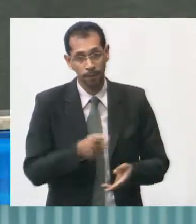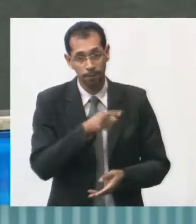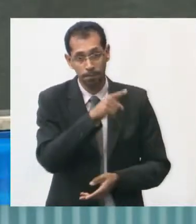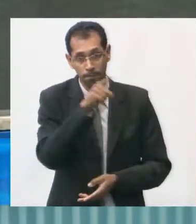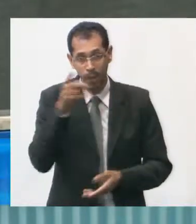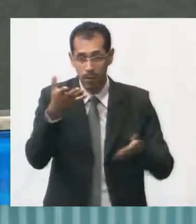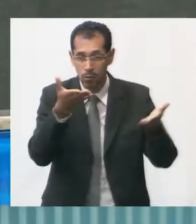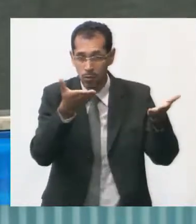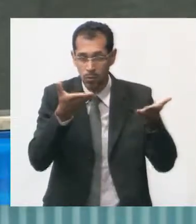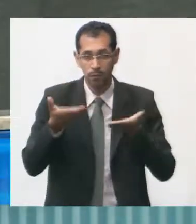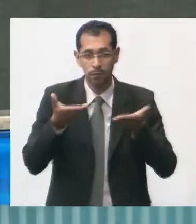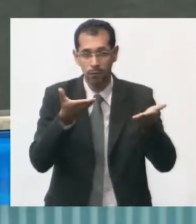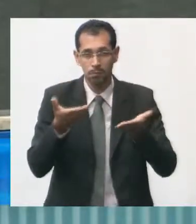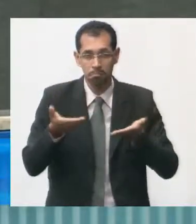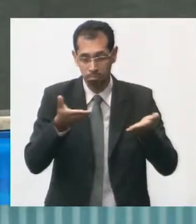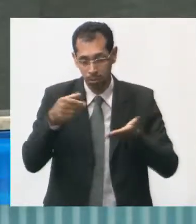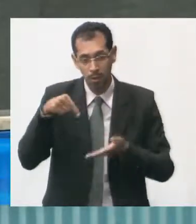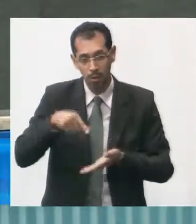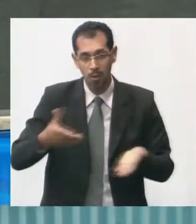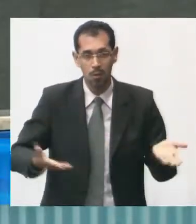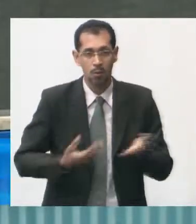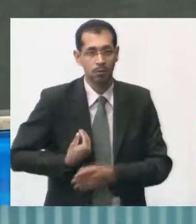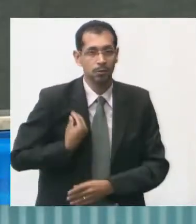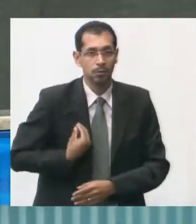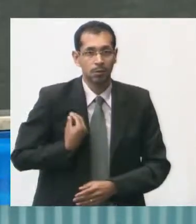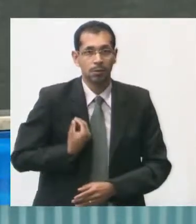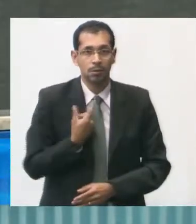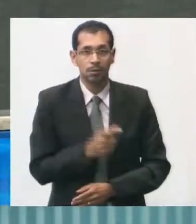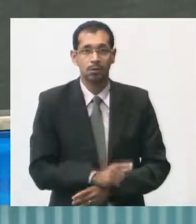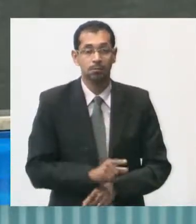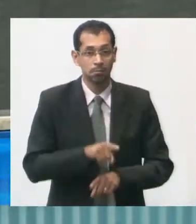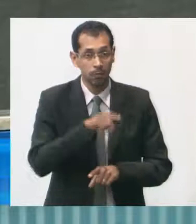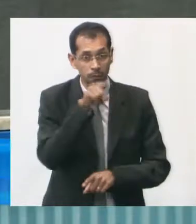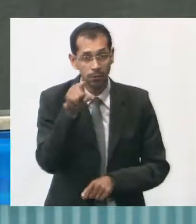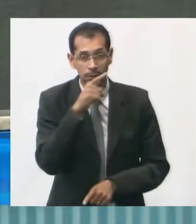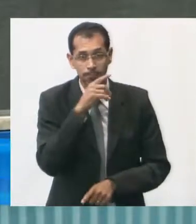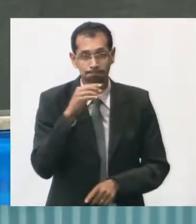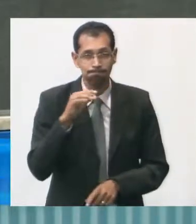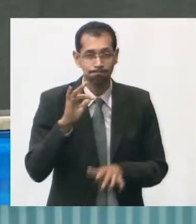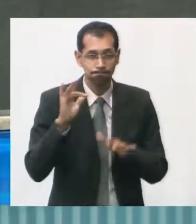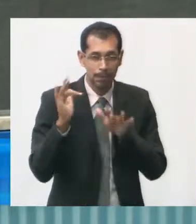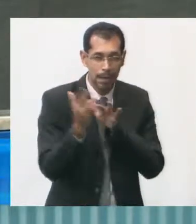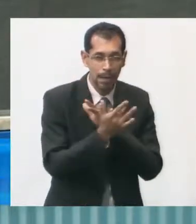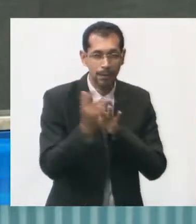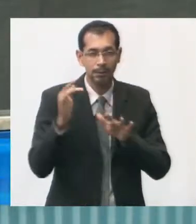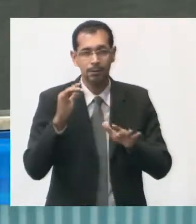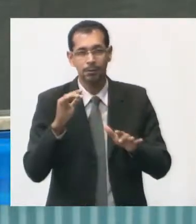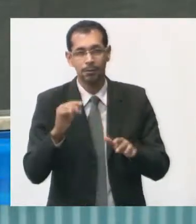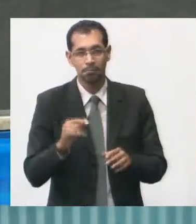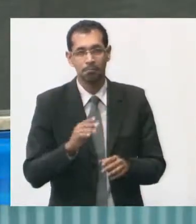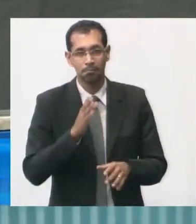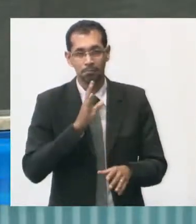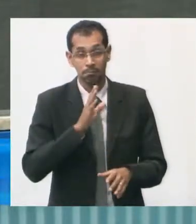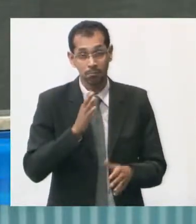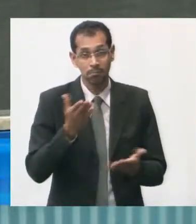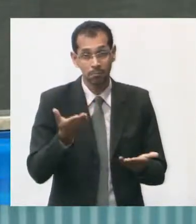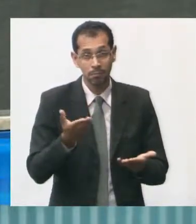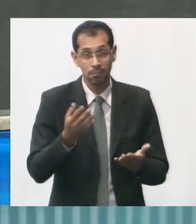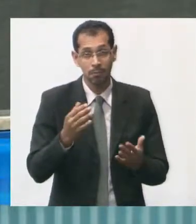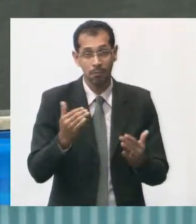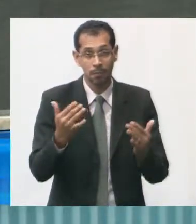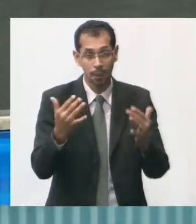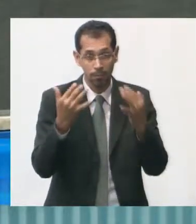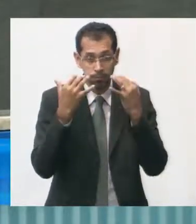sobre bem-estar animal. Então, você que está acompanhando no Facebook, no YouTube, vem para cá, às 19